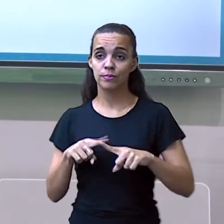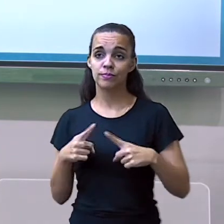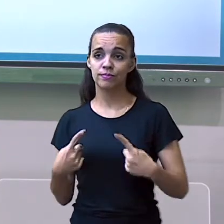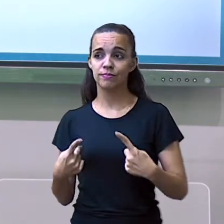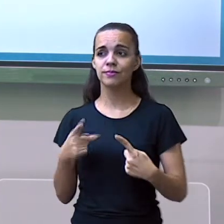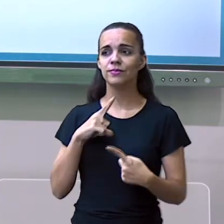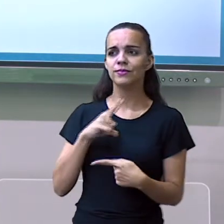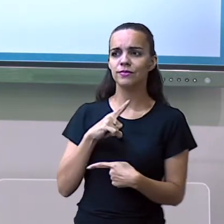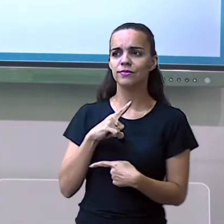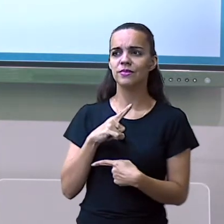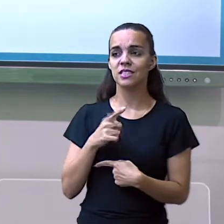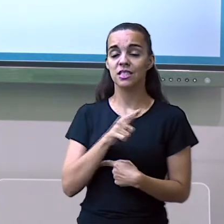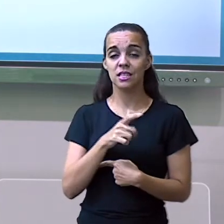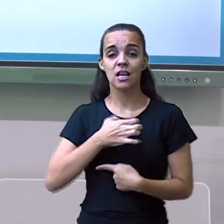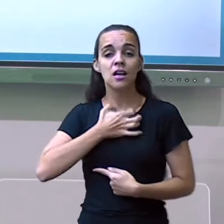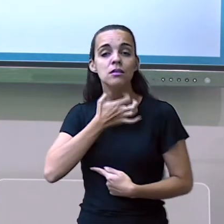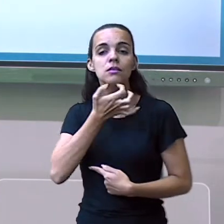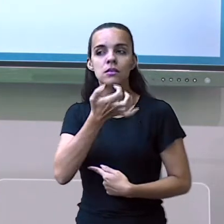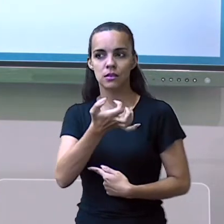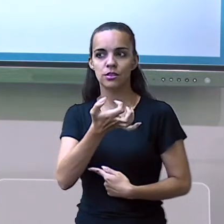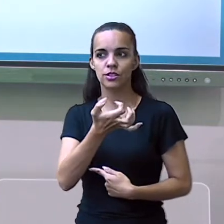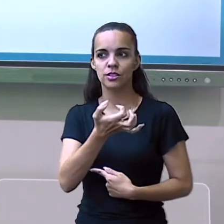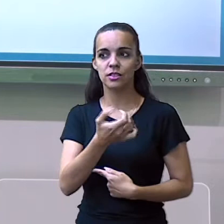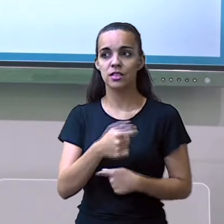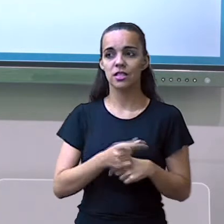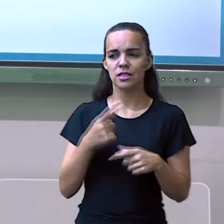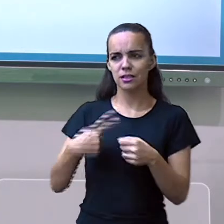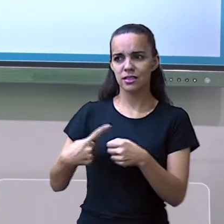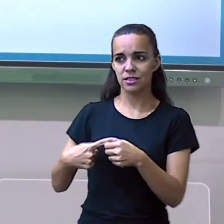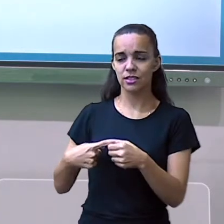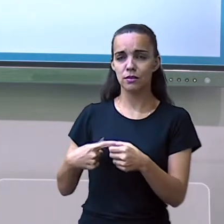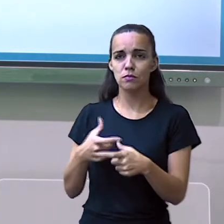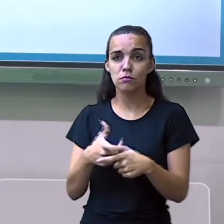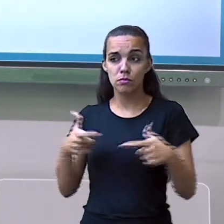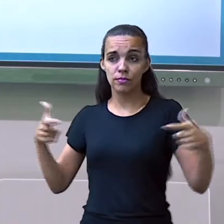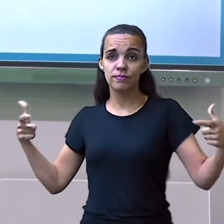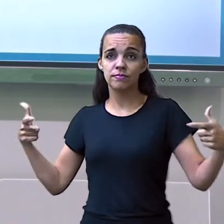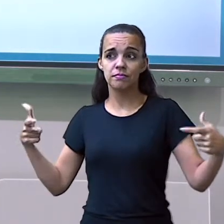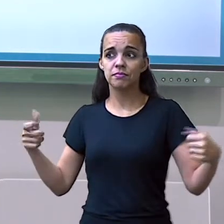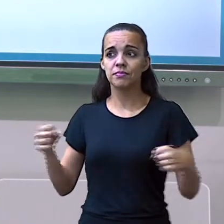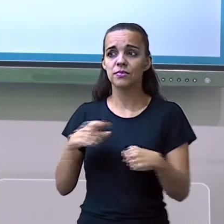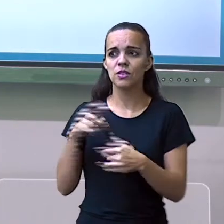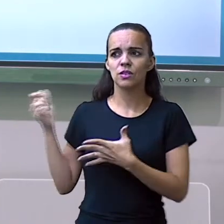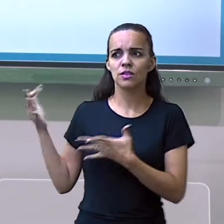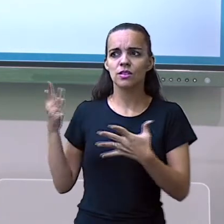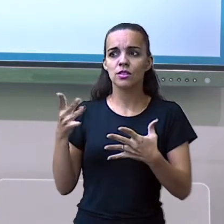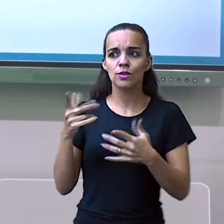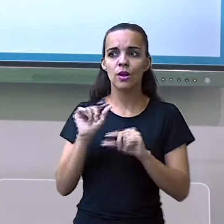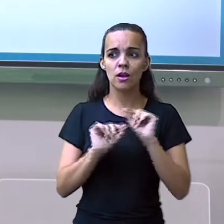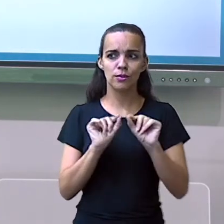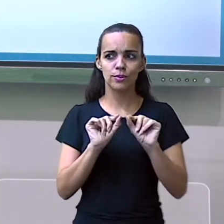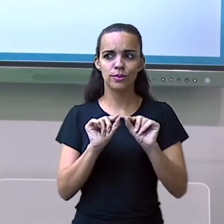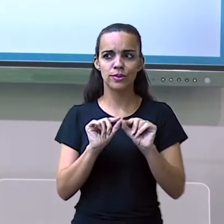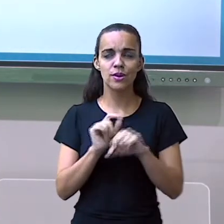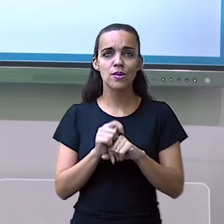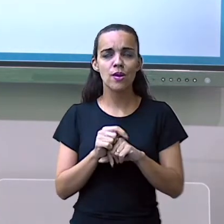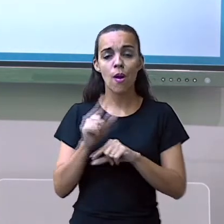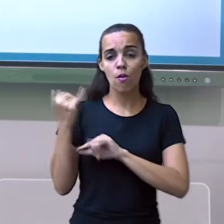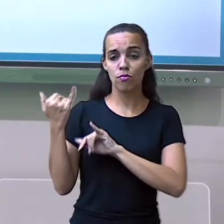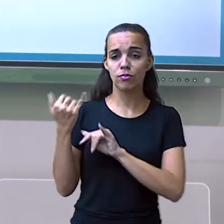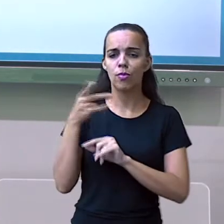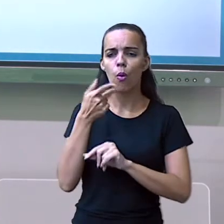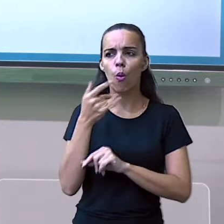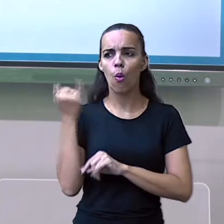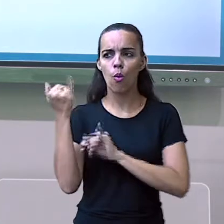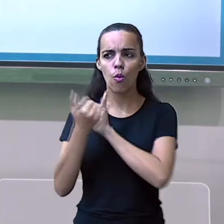as narrativas da cidade grande vinham pelas ondas do rádio.